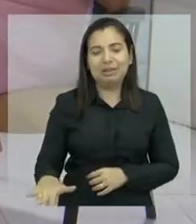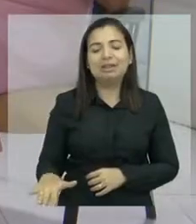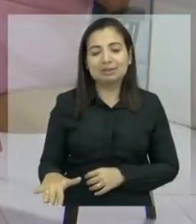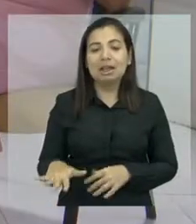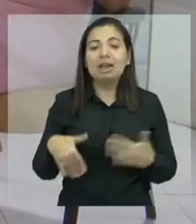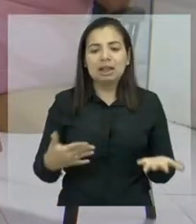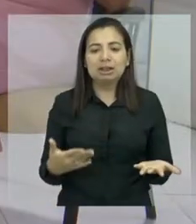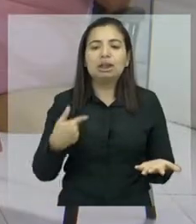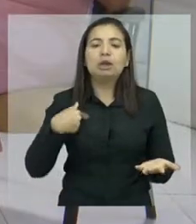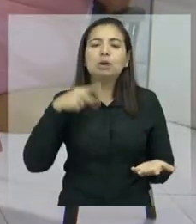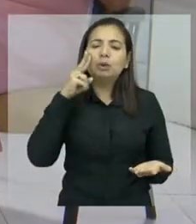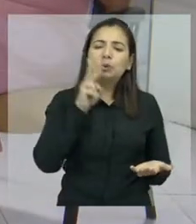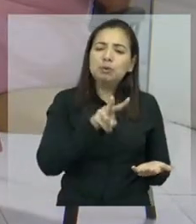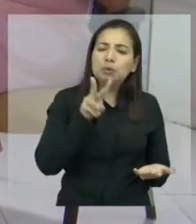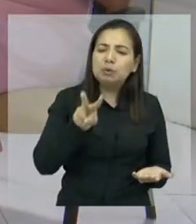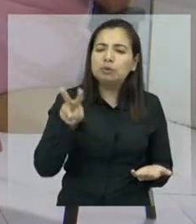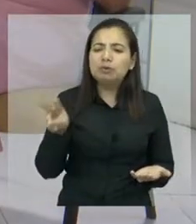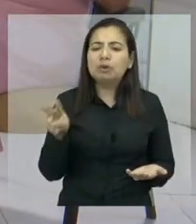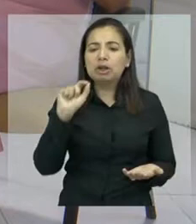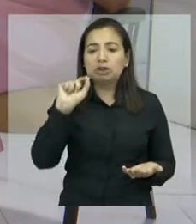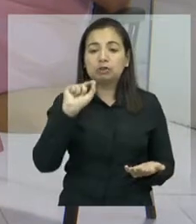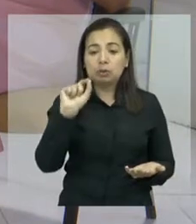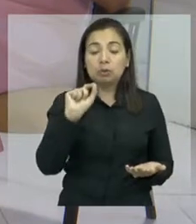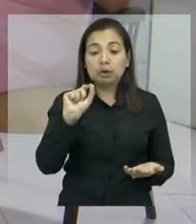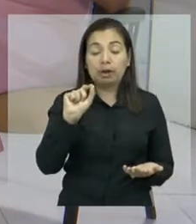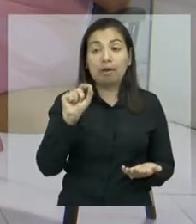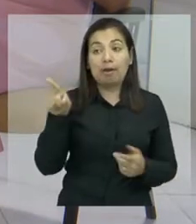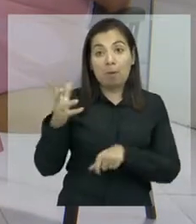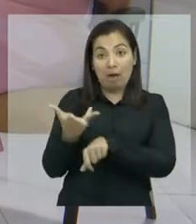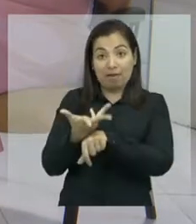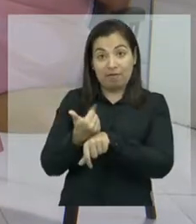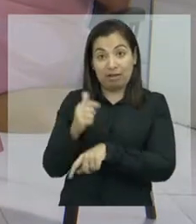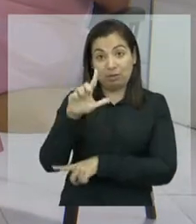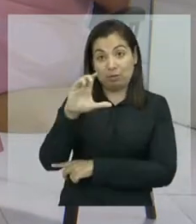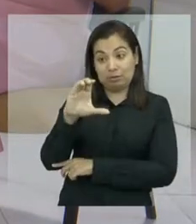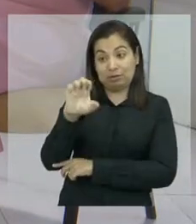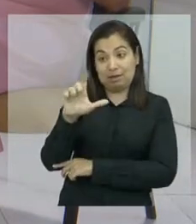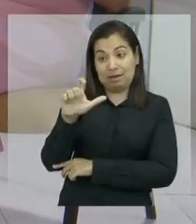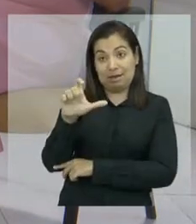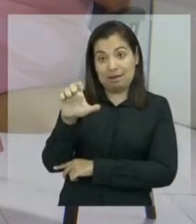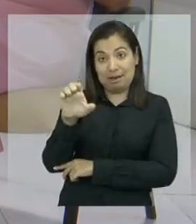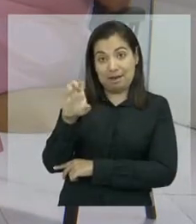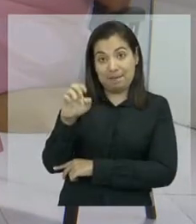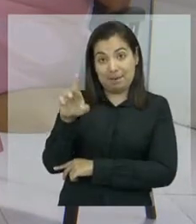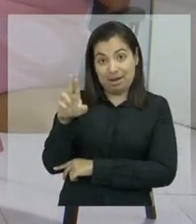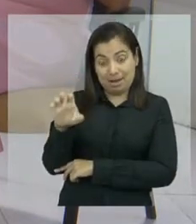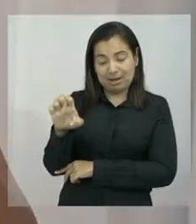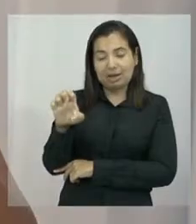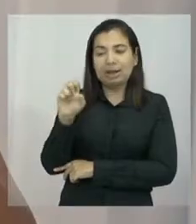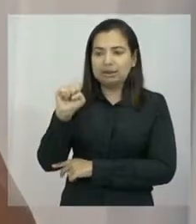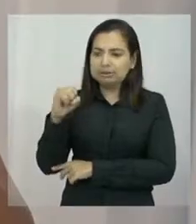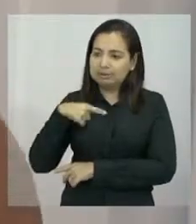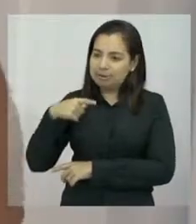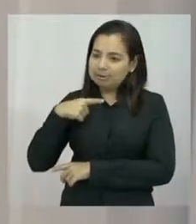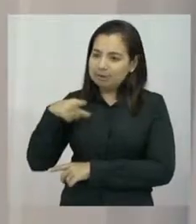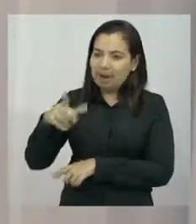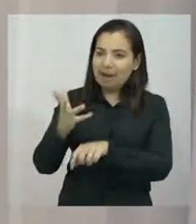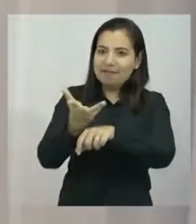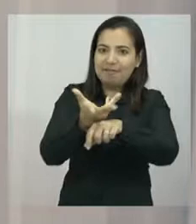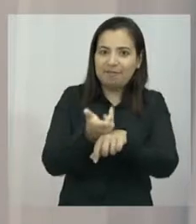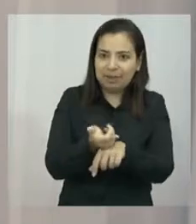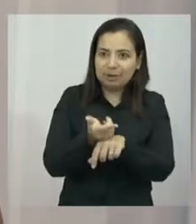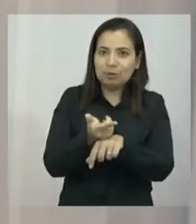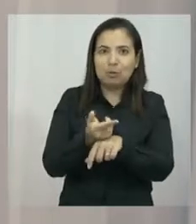vejo uma parte do Celebrae, trazendo para a comunidade em si, eu vejo um